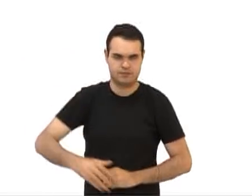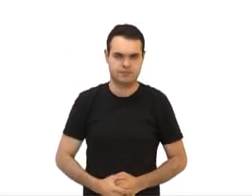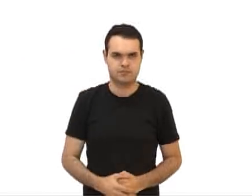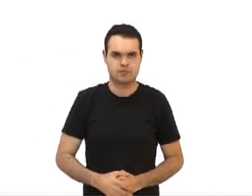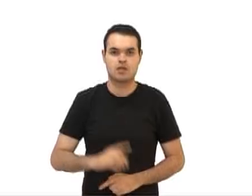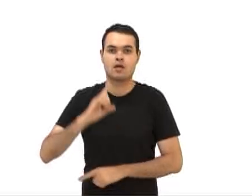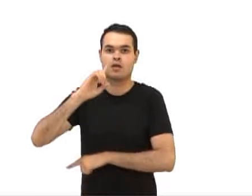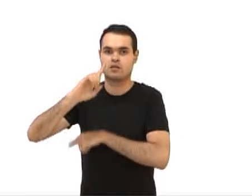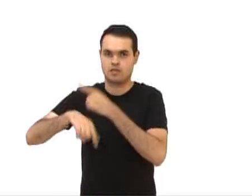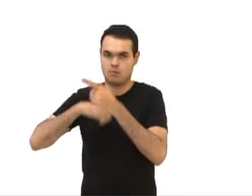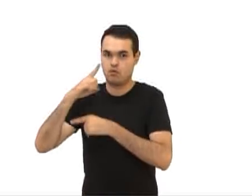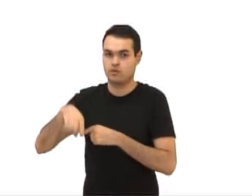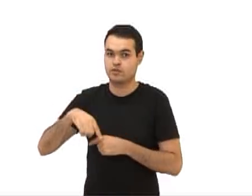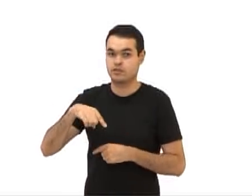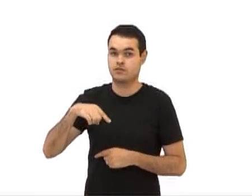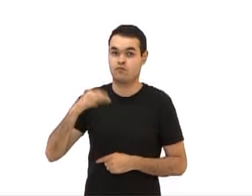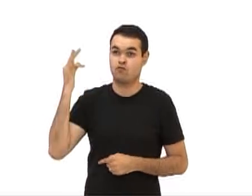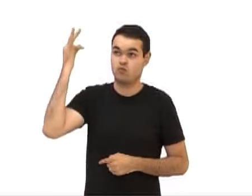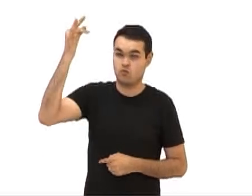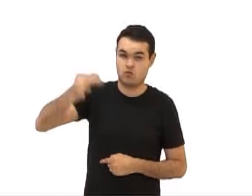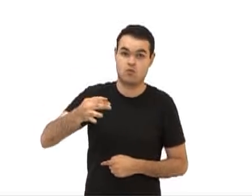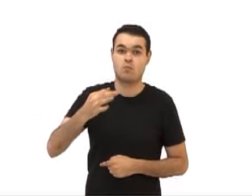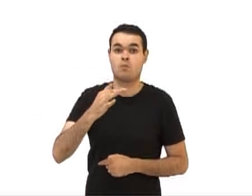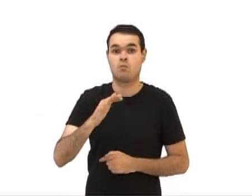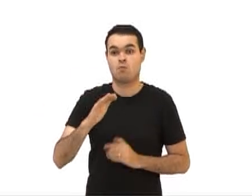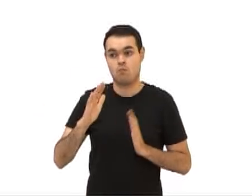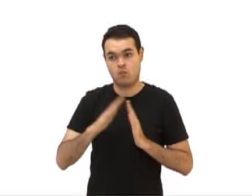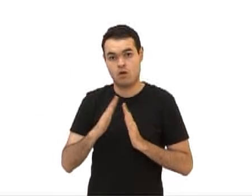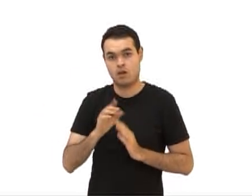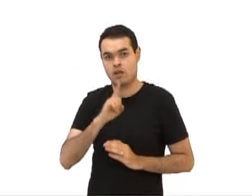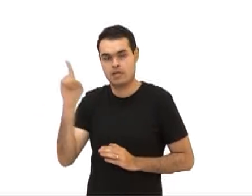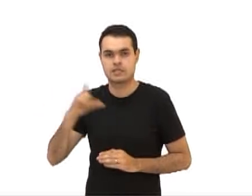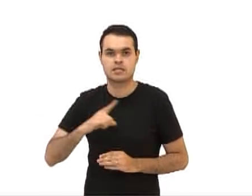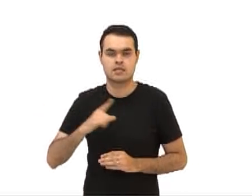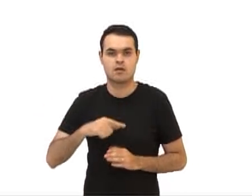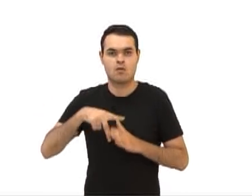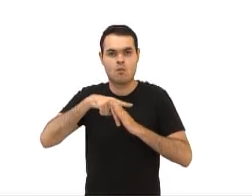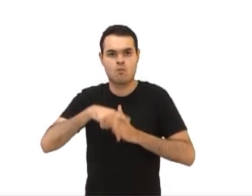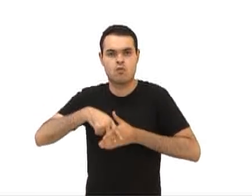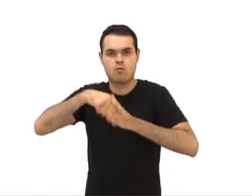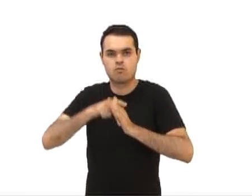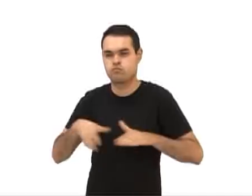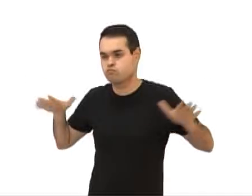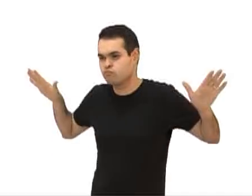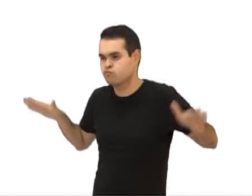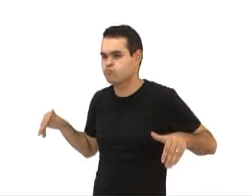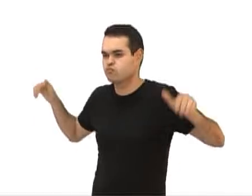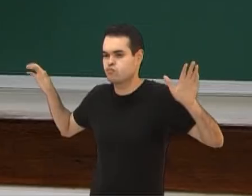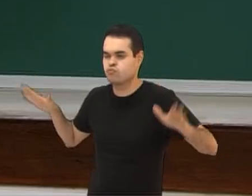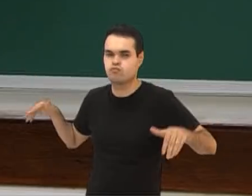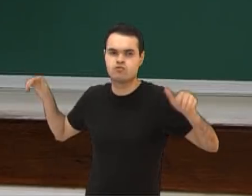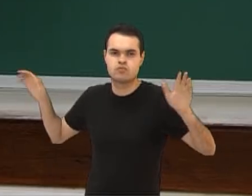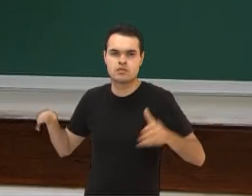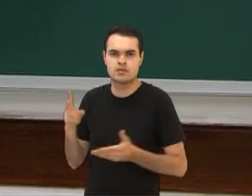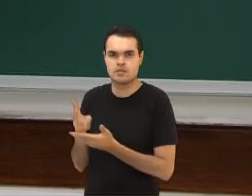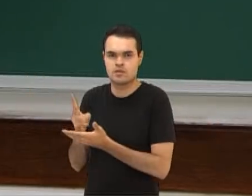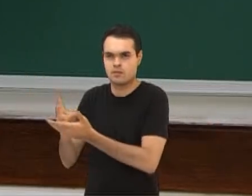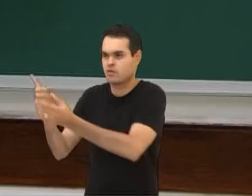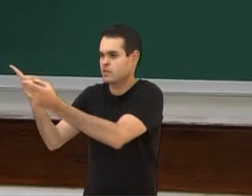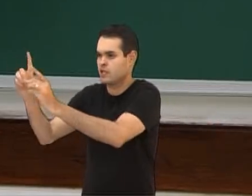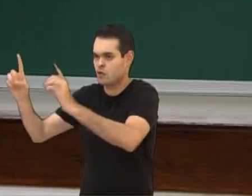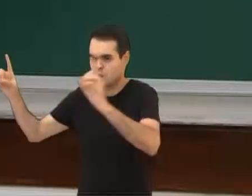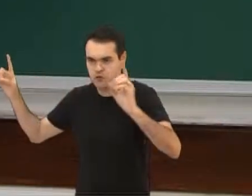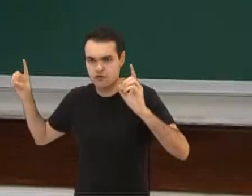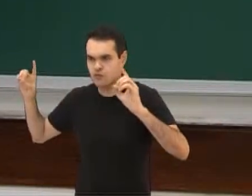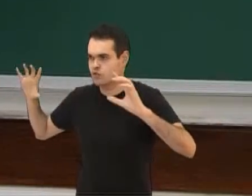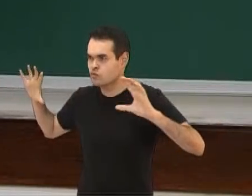iam lá morar no Deus. Com essa história lá do Pégasus, o cavalo alado lá, ele pegava os deuses, que ficavam o dia inteiro enchendo o saco do povo lá